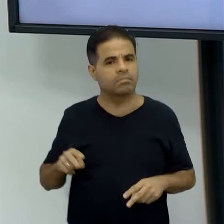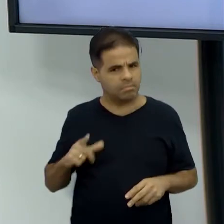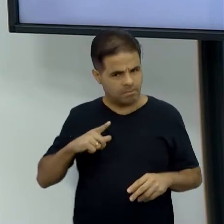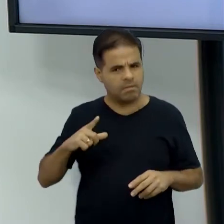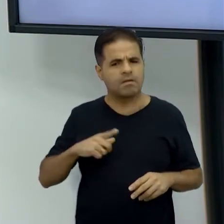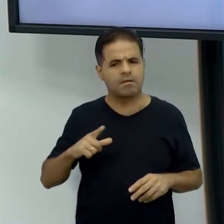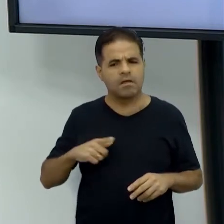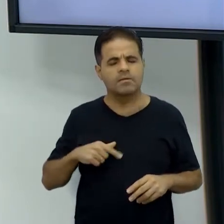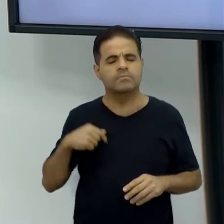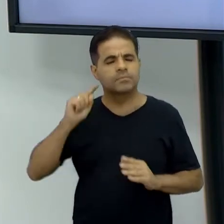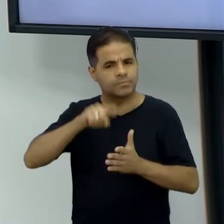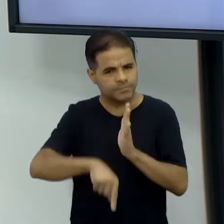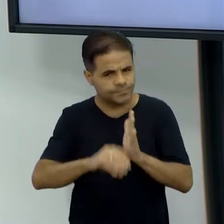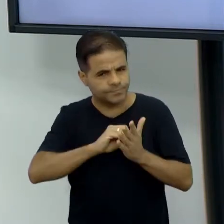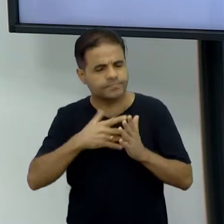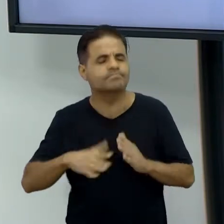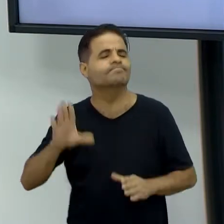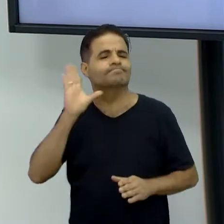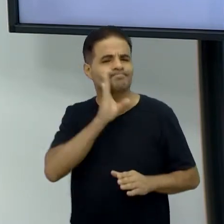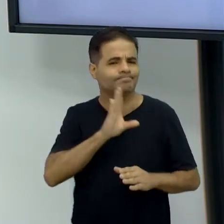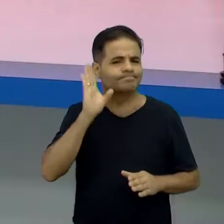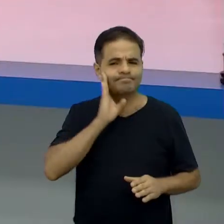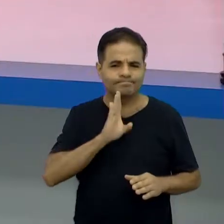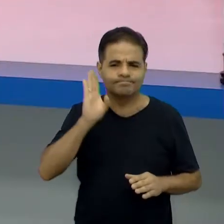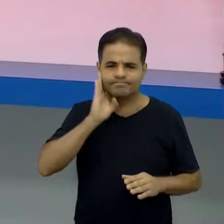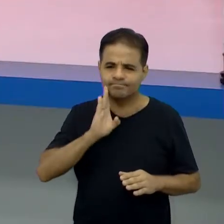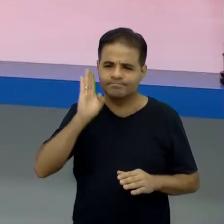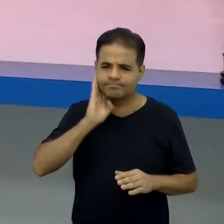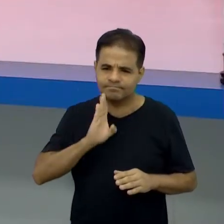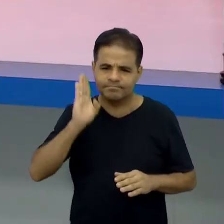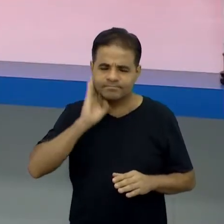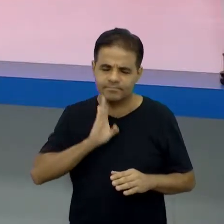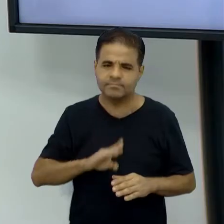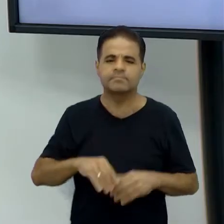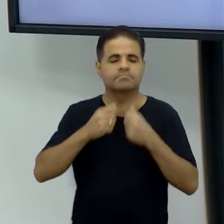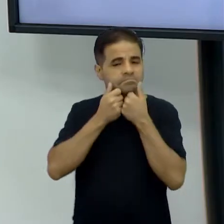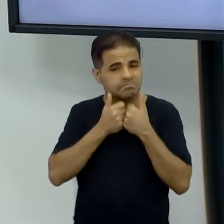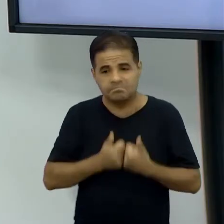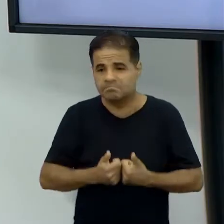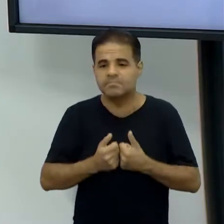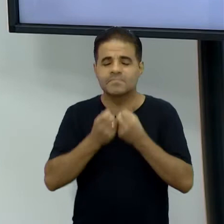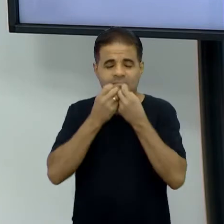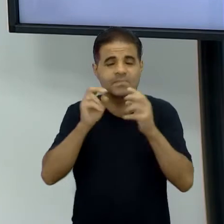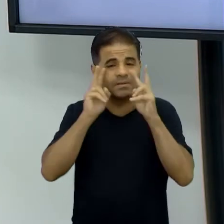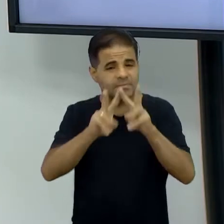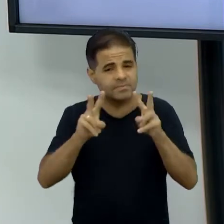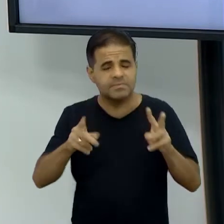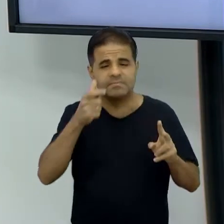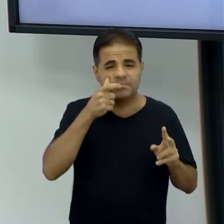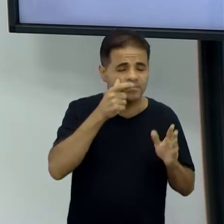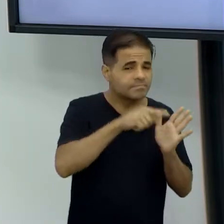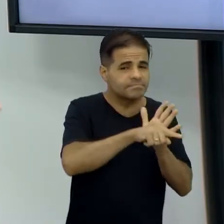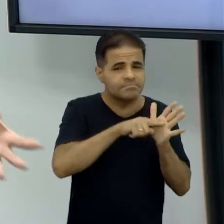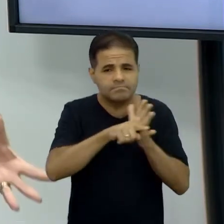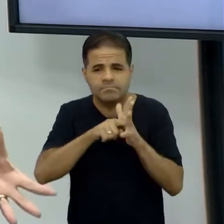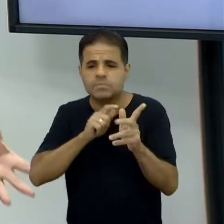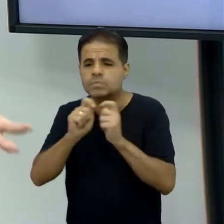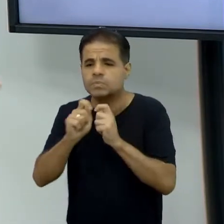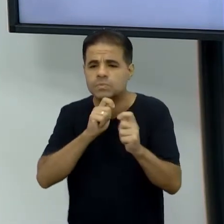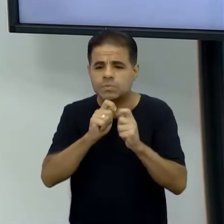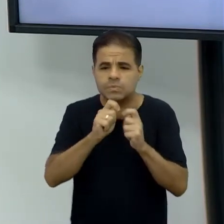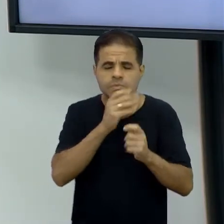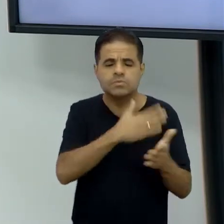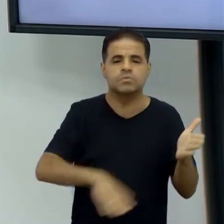Então, o nosso aprofundamento é bem gostoso, viu? É legal. O componente aí é bem bacana, a gente vem dessas pesquisas jornalísticas. E